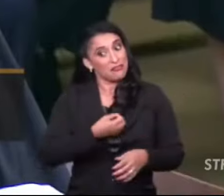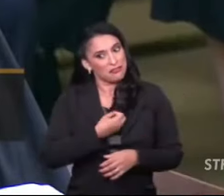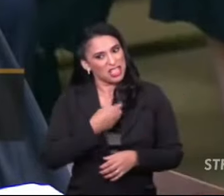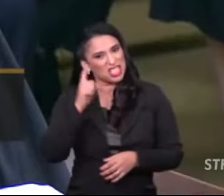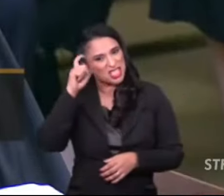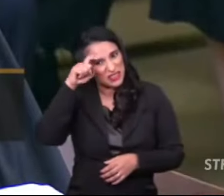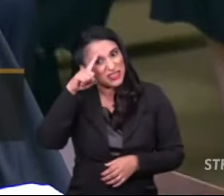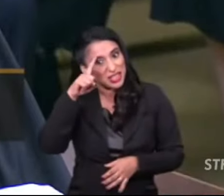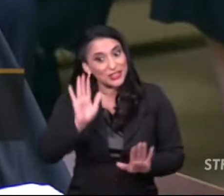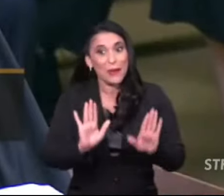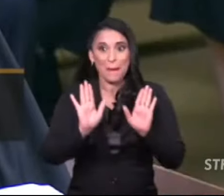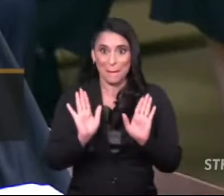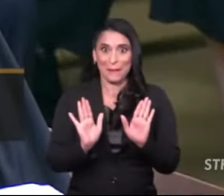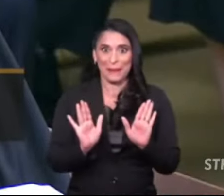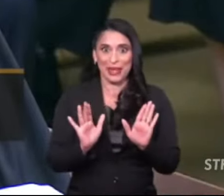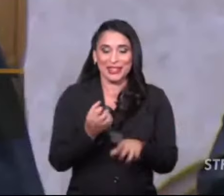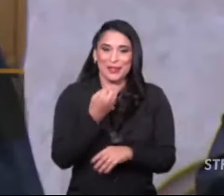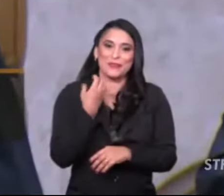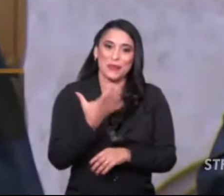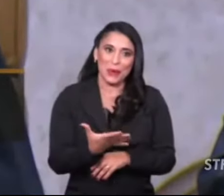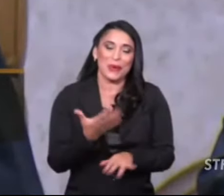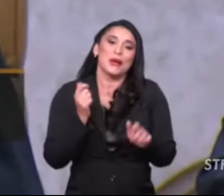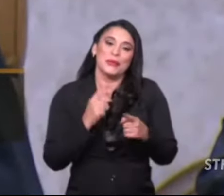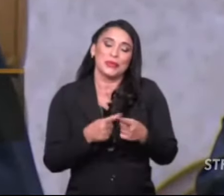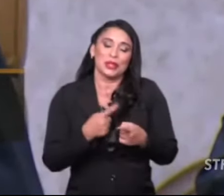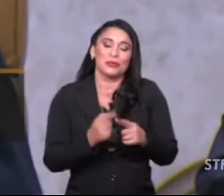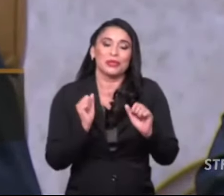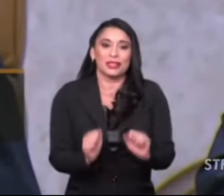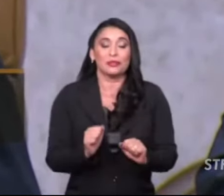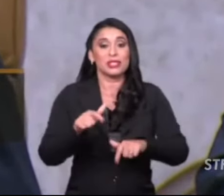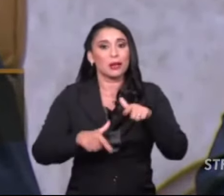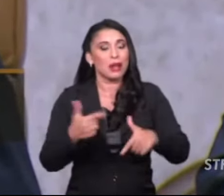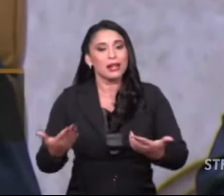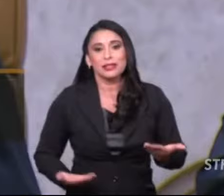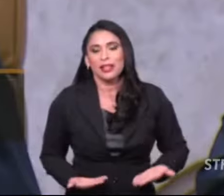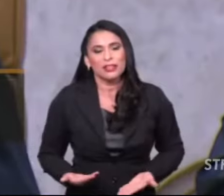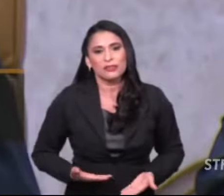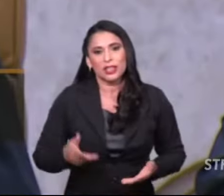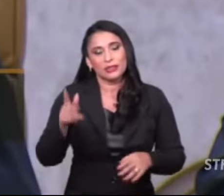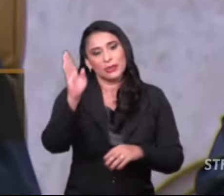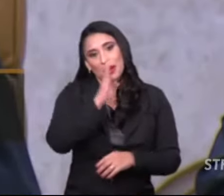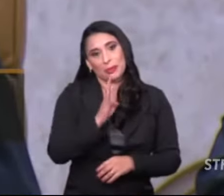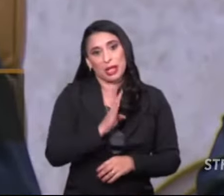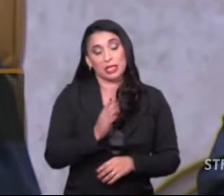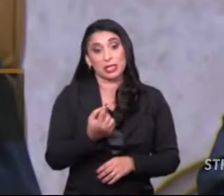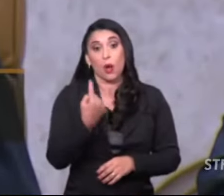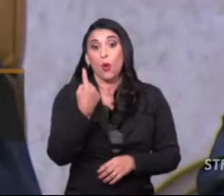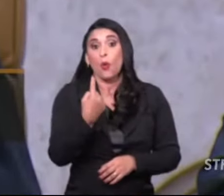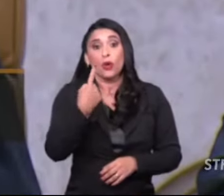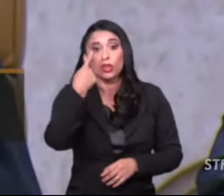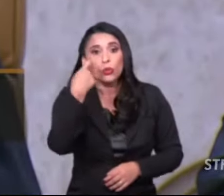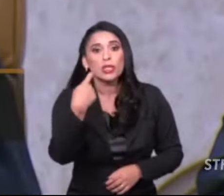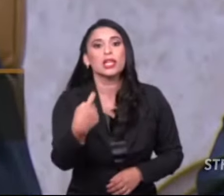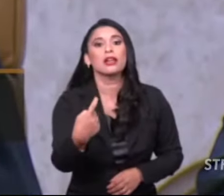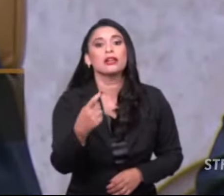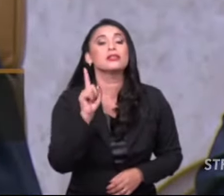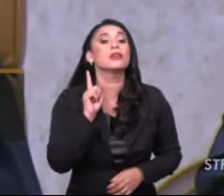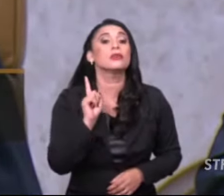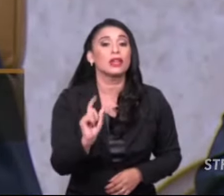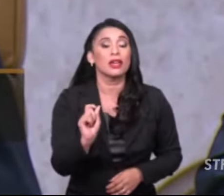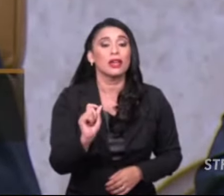é boa porque nos dá o privilégio de servir ao país sem nenhum outro interesse que não seja o de fazer um país melhor